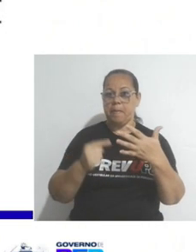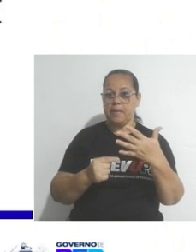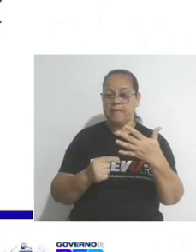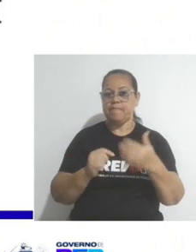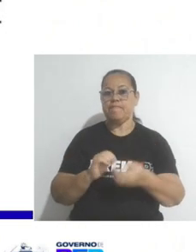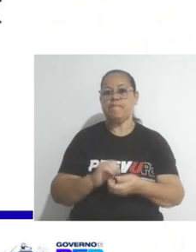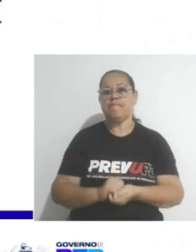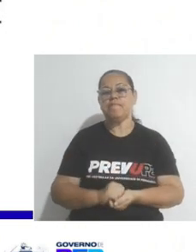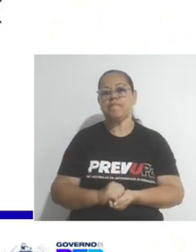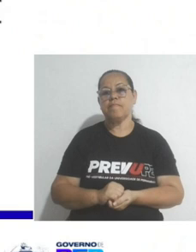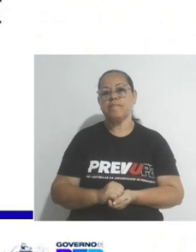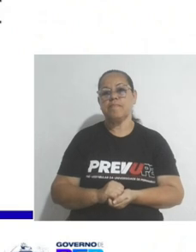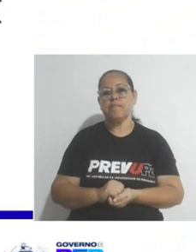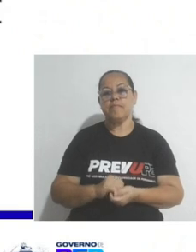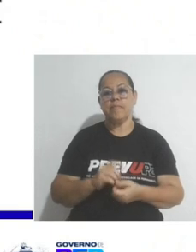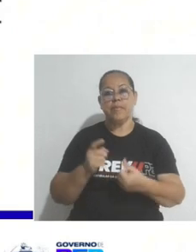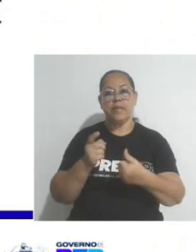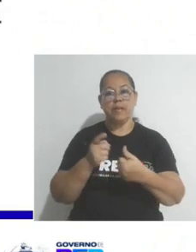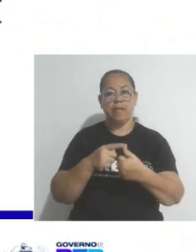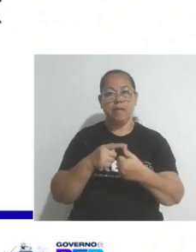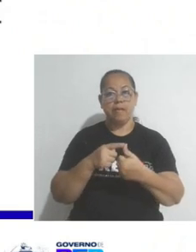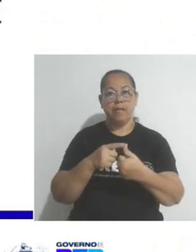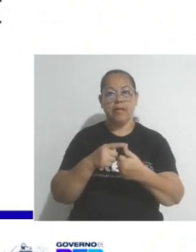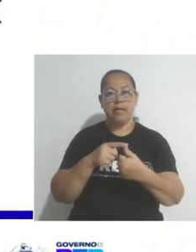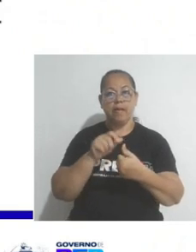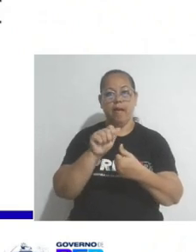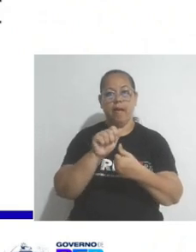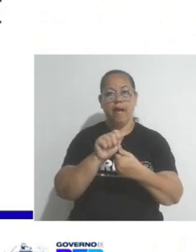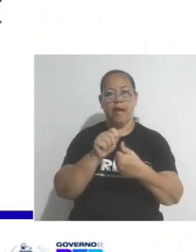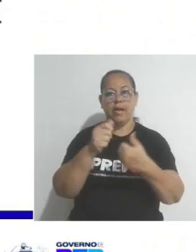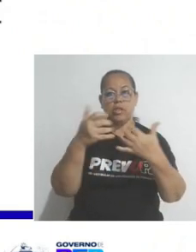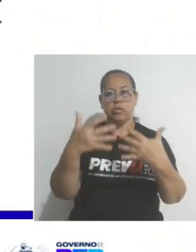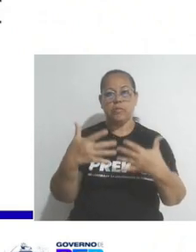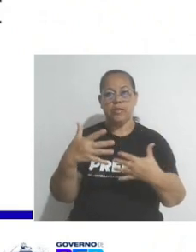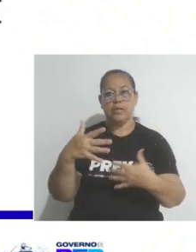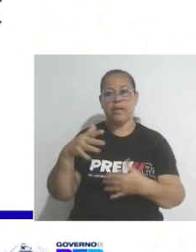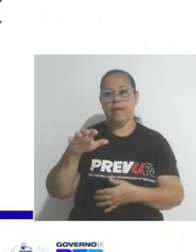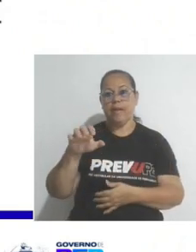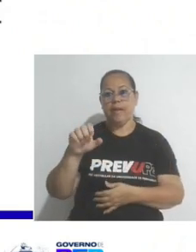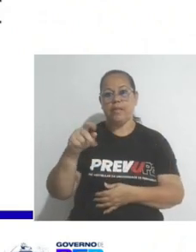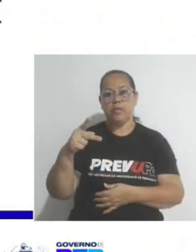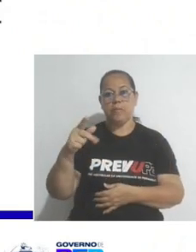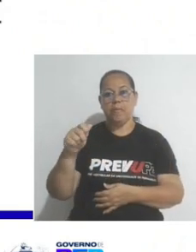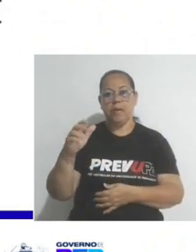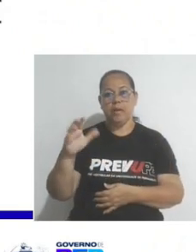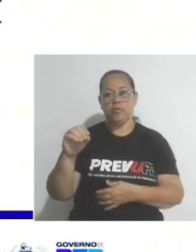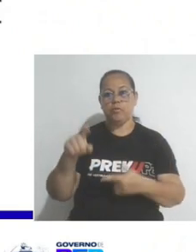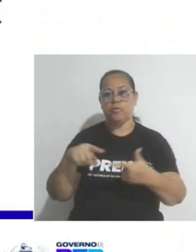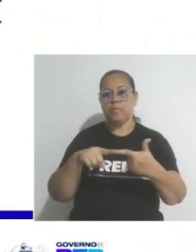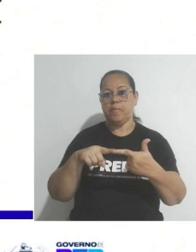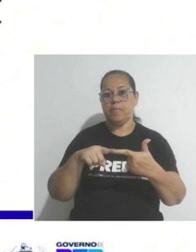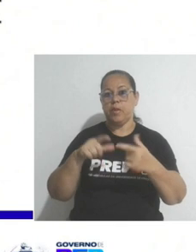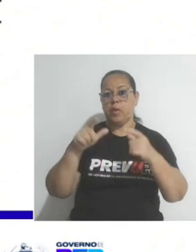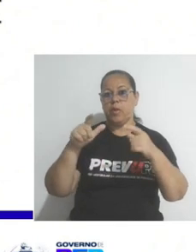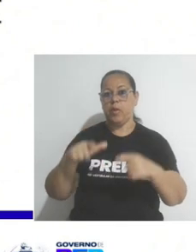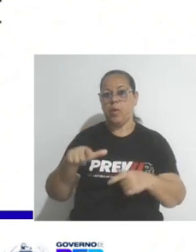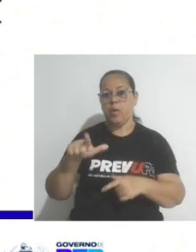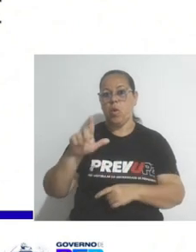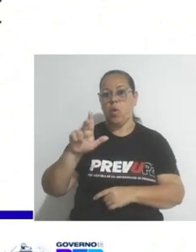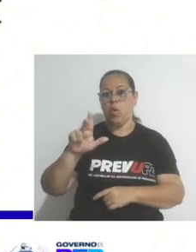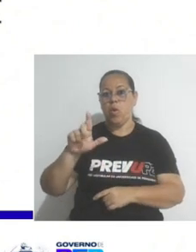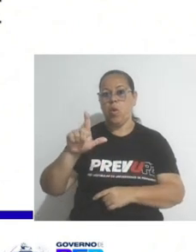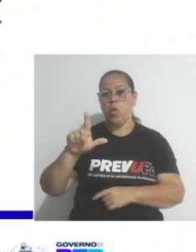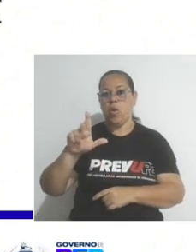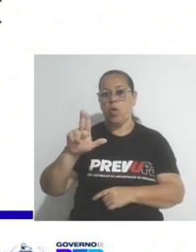A opção número A diz que é espaço A opção número B lugar A opção